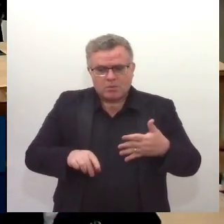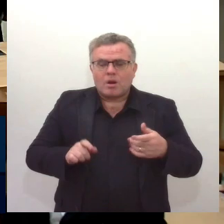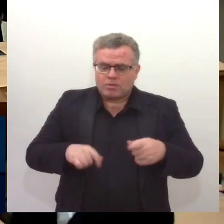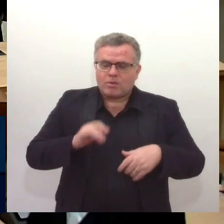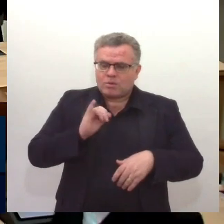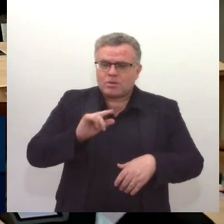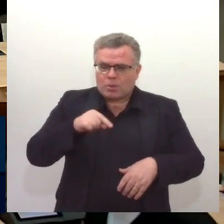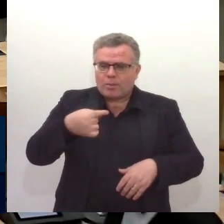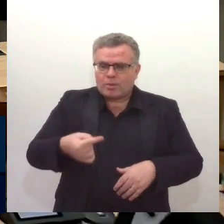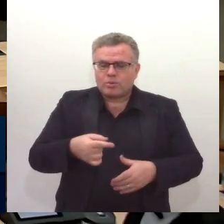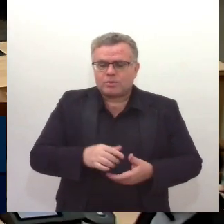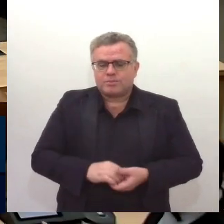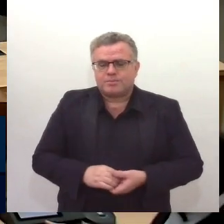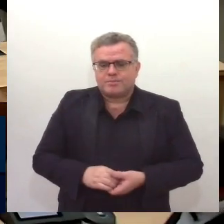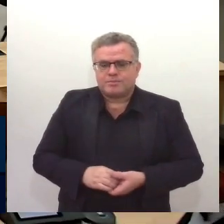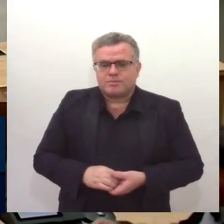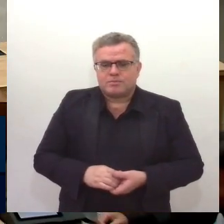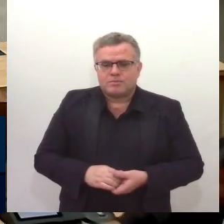aí, deputada?